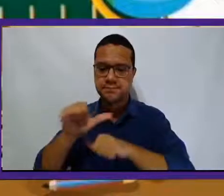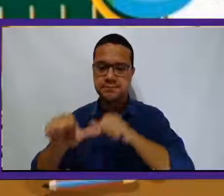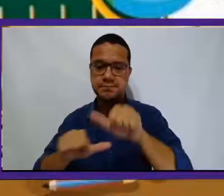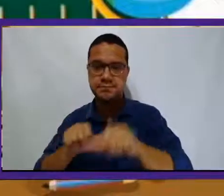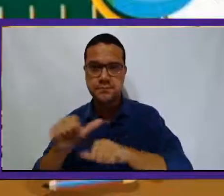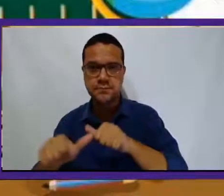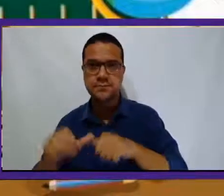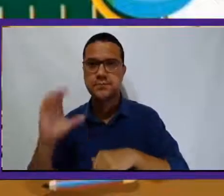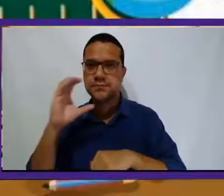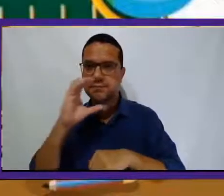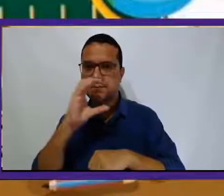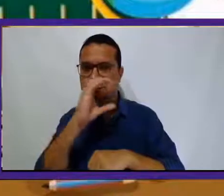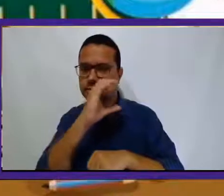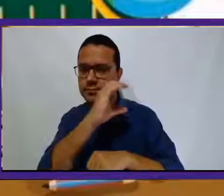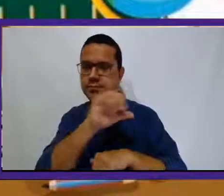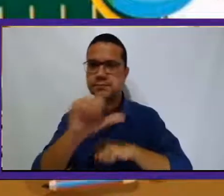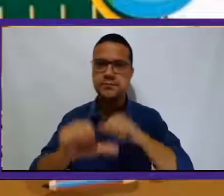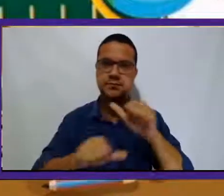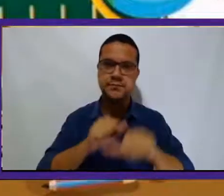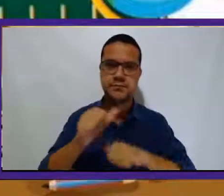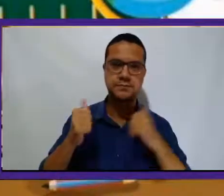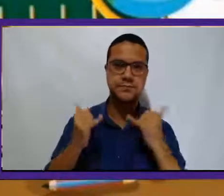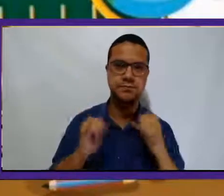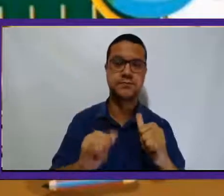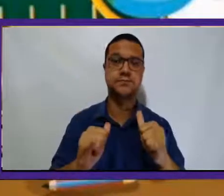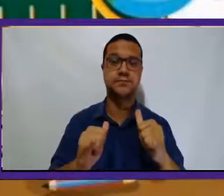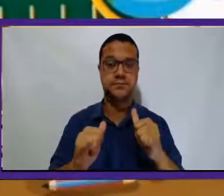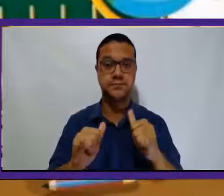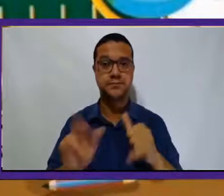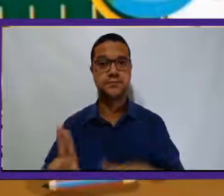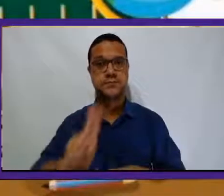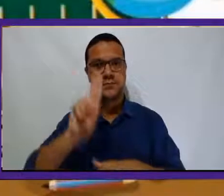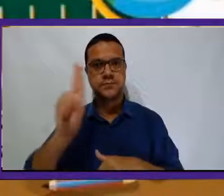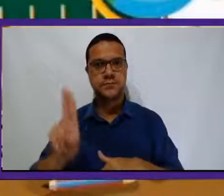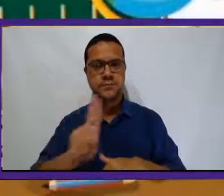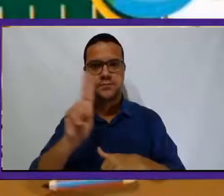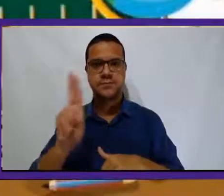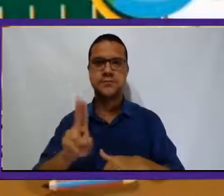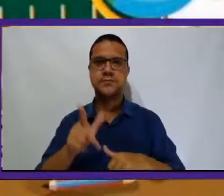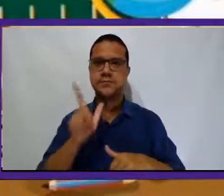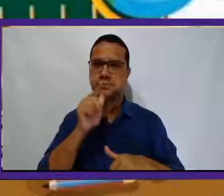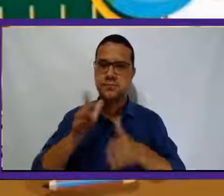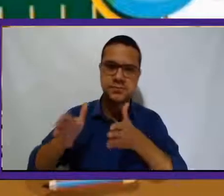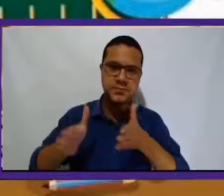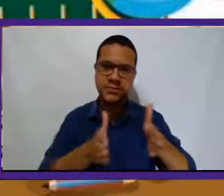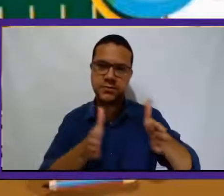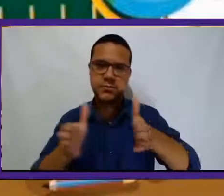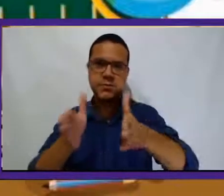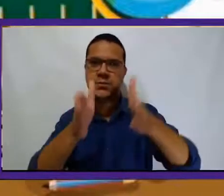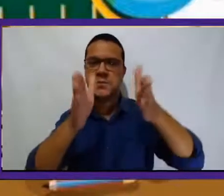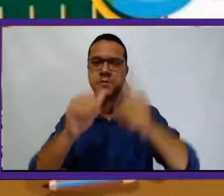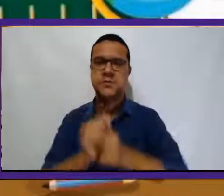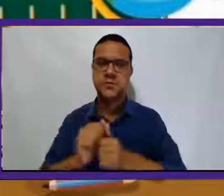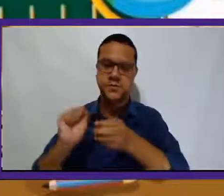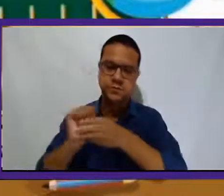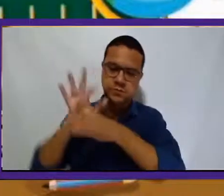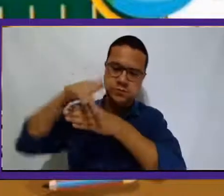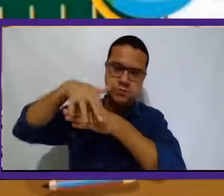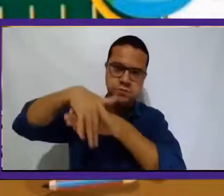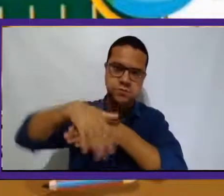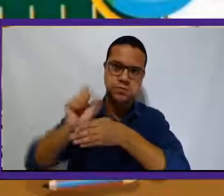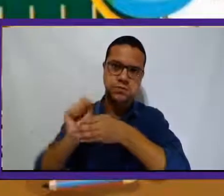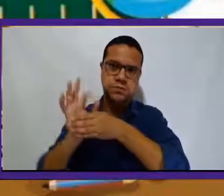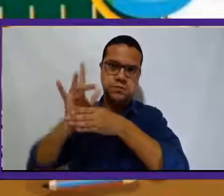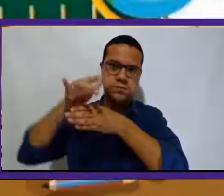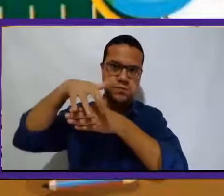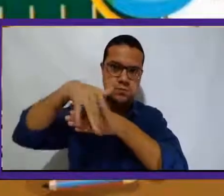Transformando a energia Térmica Em elétrica A utilização Potencial Dos rios Que são as quedas